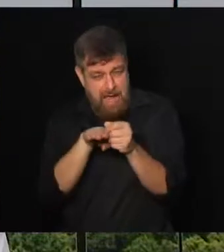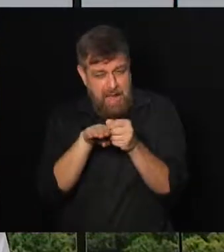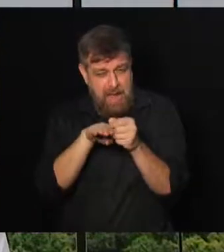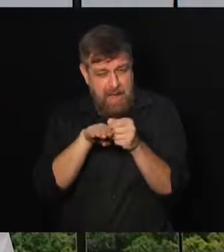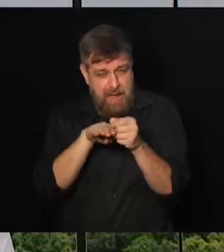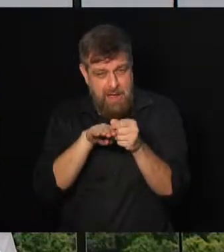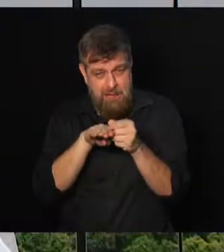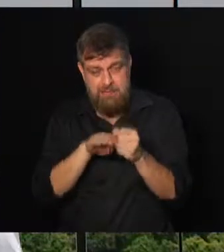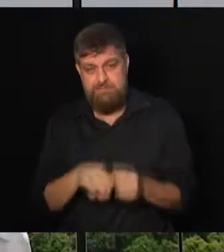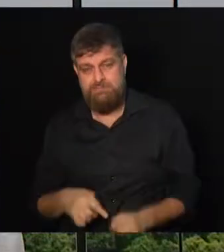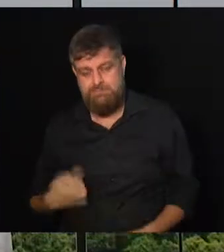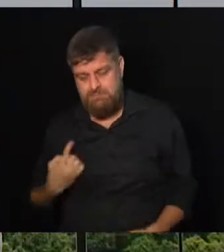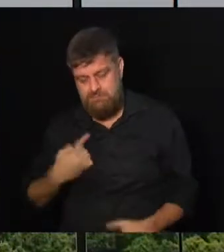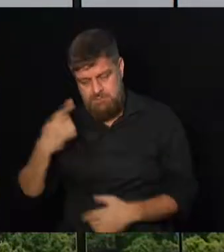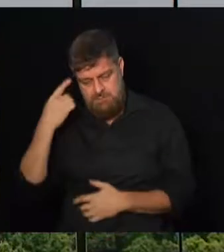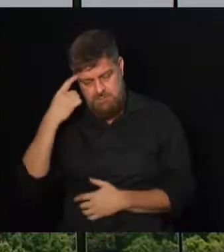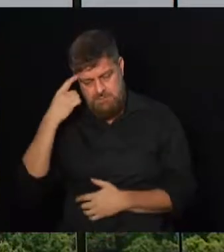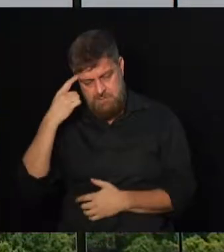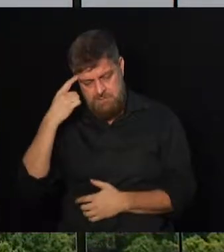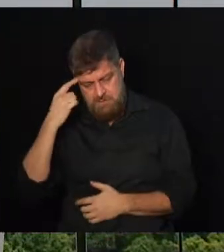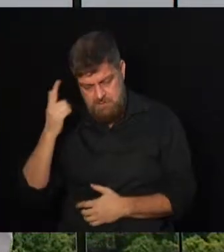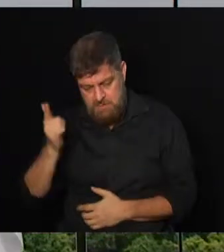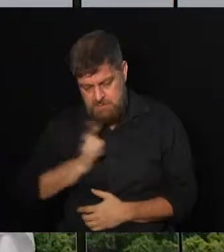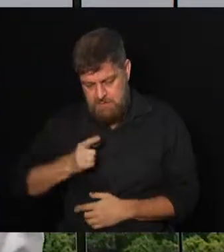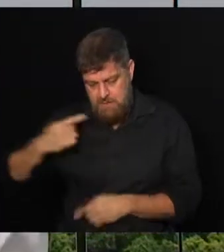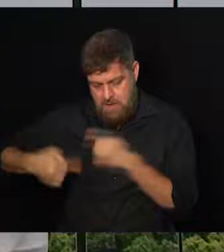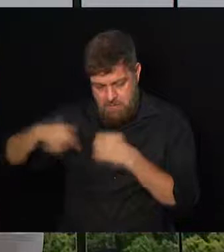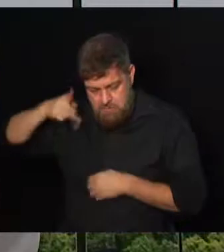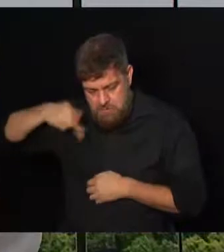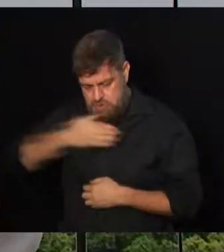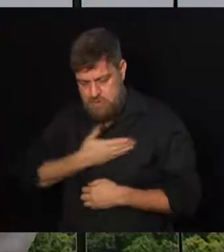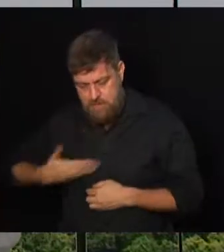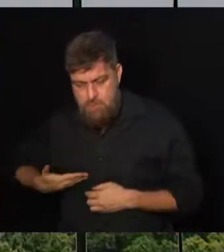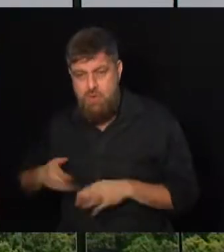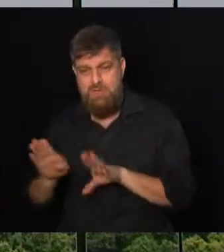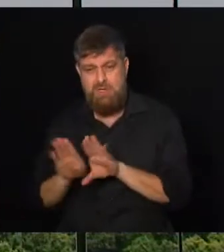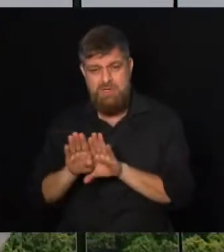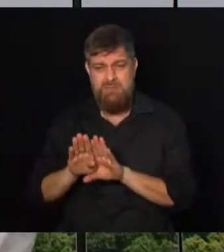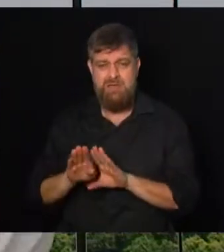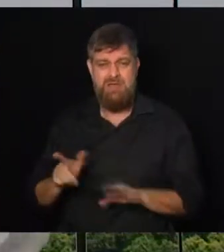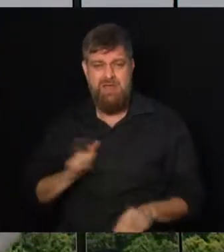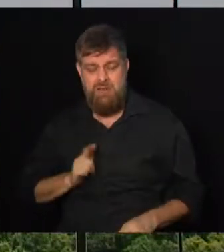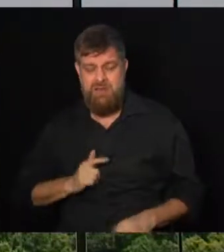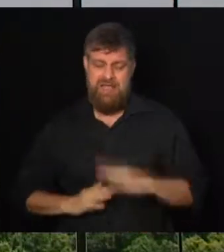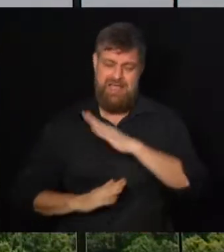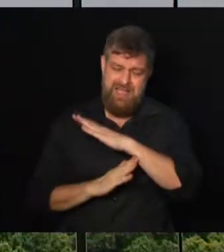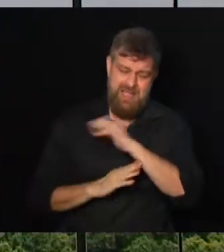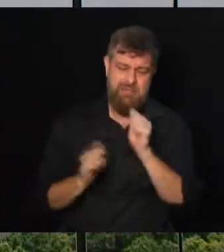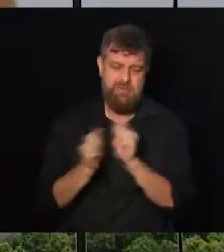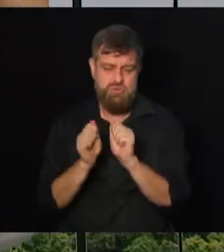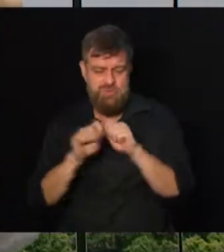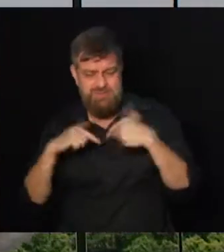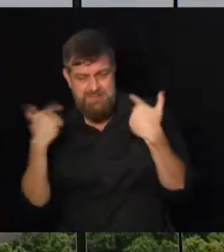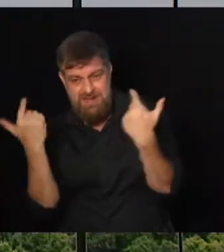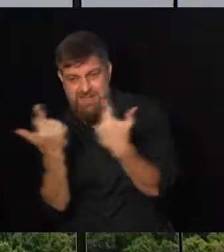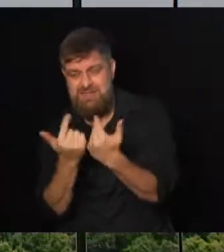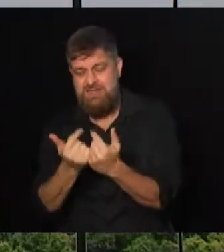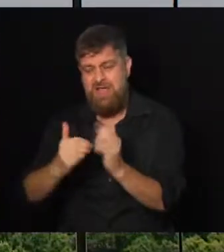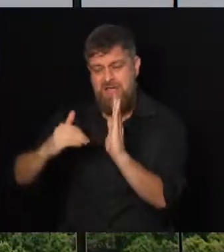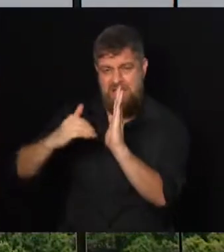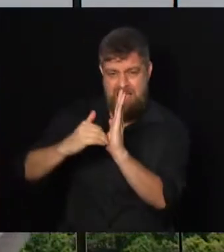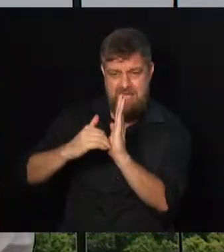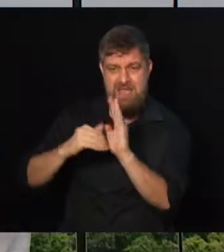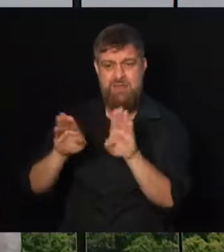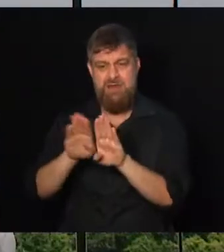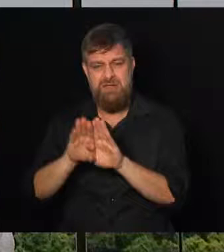de se pensar em você, através de políticas públicas, né, com a Câmara dos Vereadores, os deputados estaduais, federais,